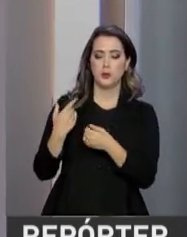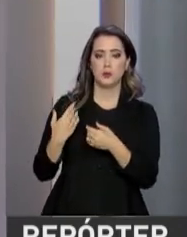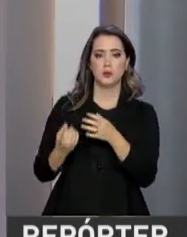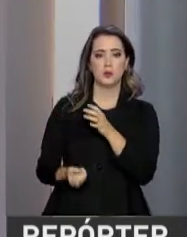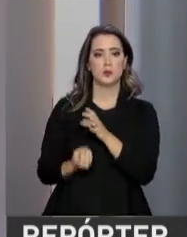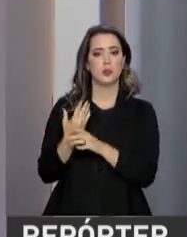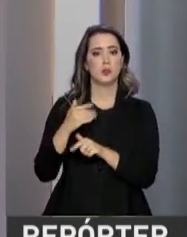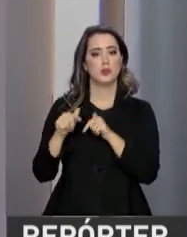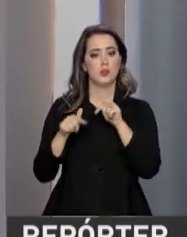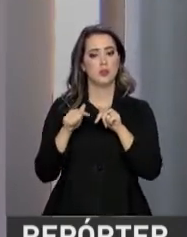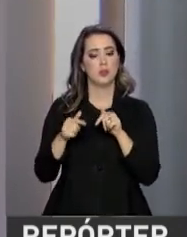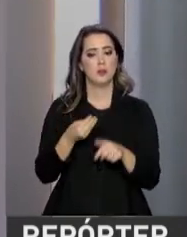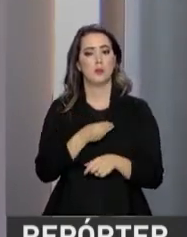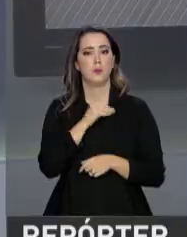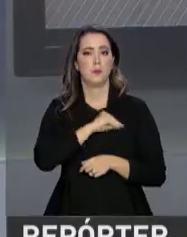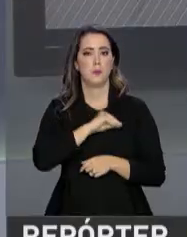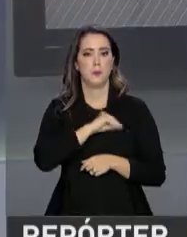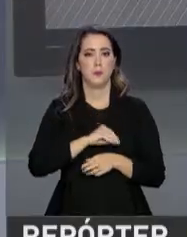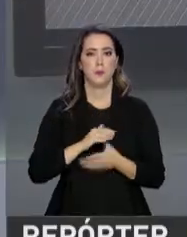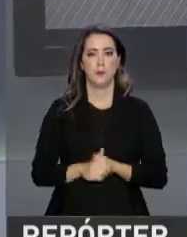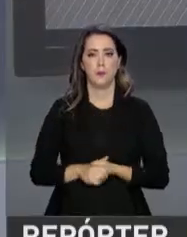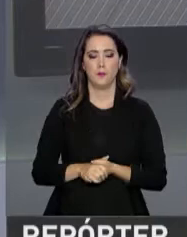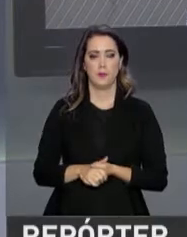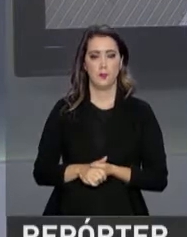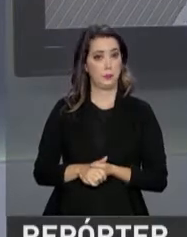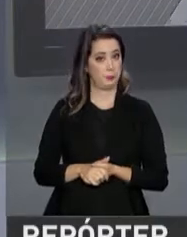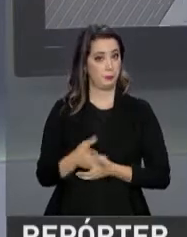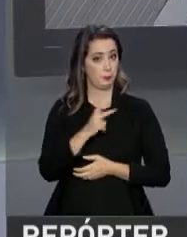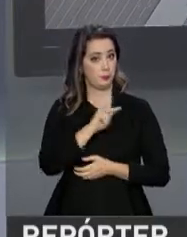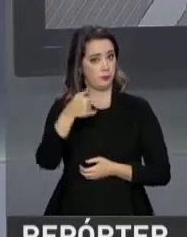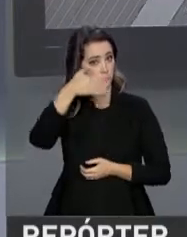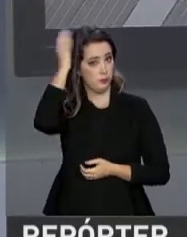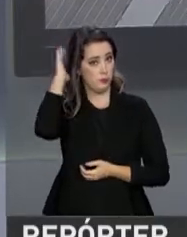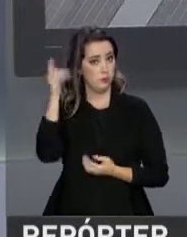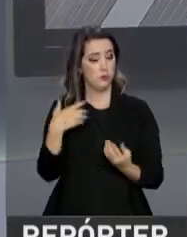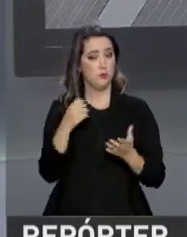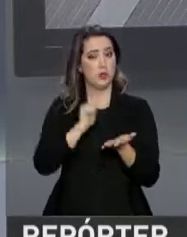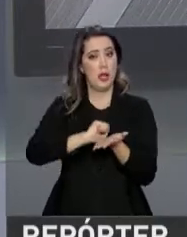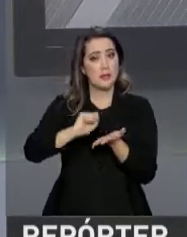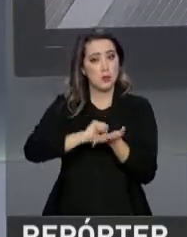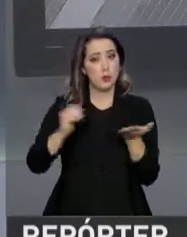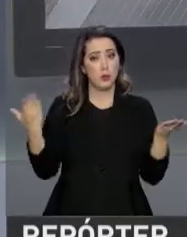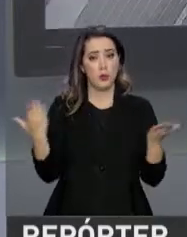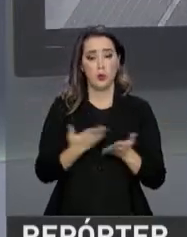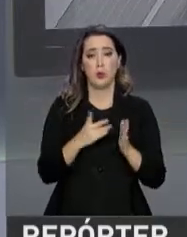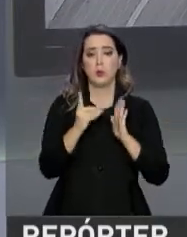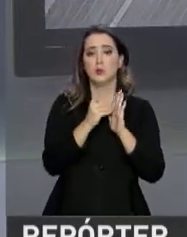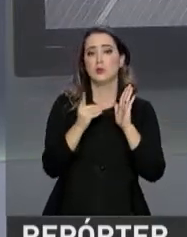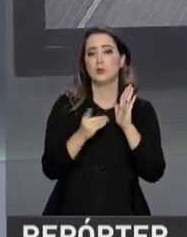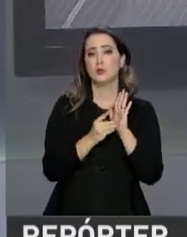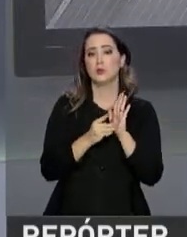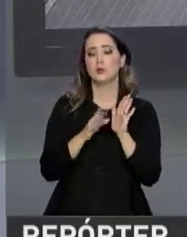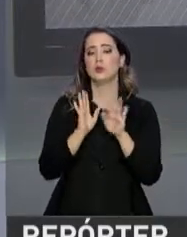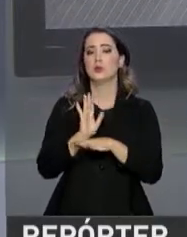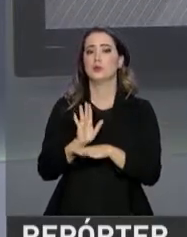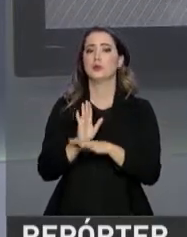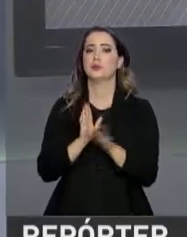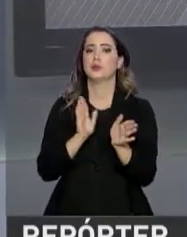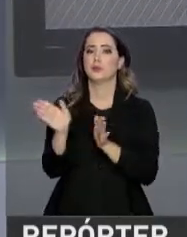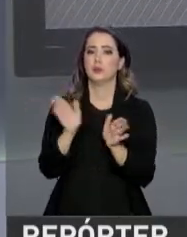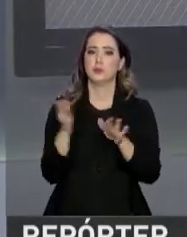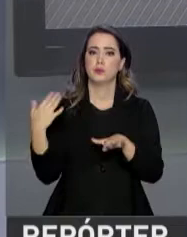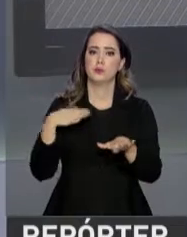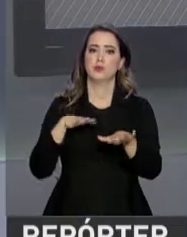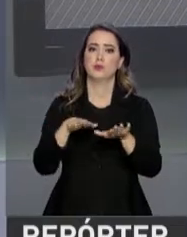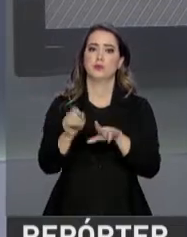geração de emprego e renda o presidente michel temer assinou hoje um decreto que vai contribuir para a acessibilidade